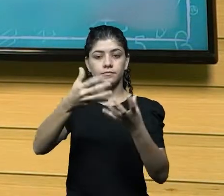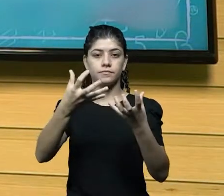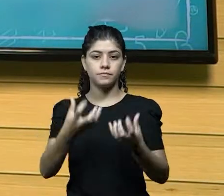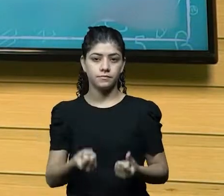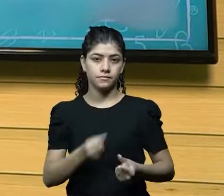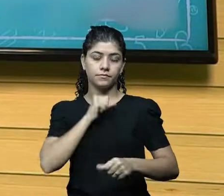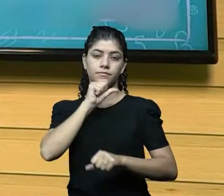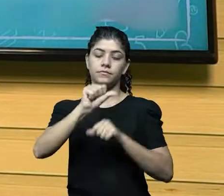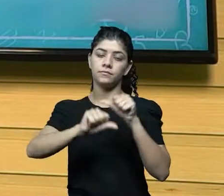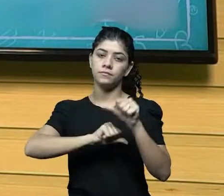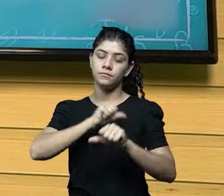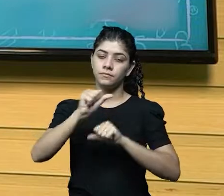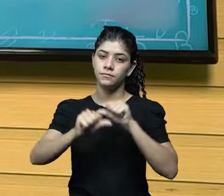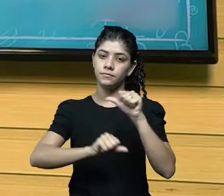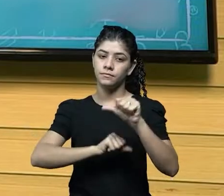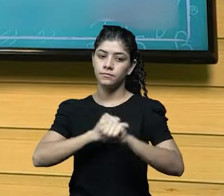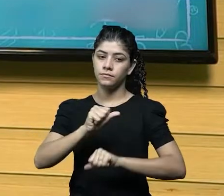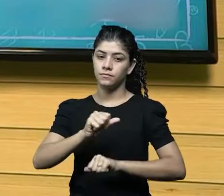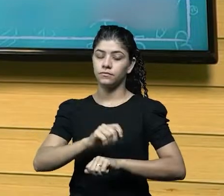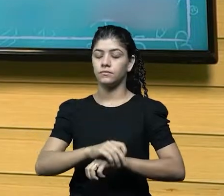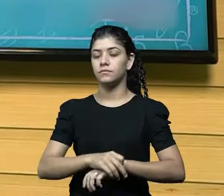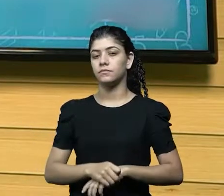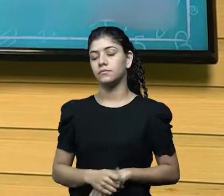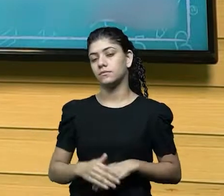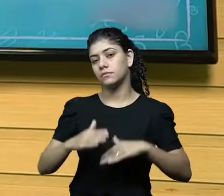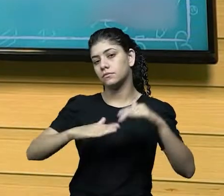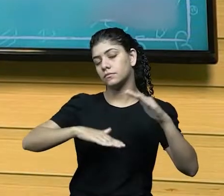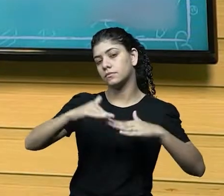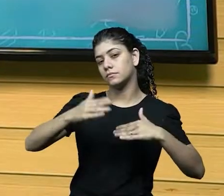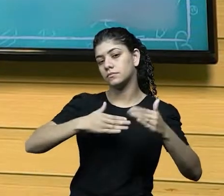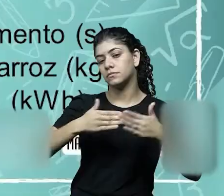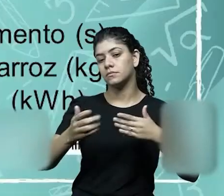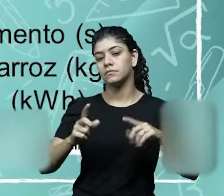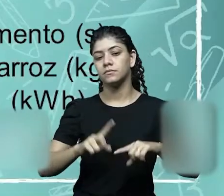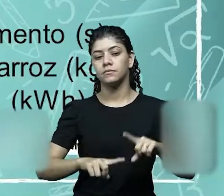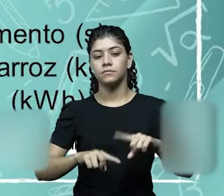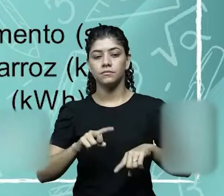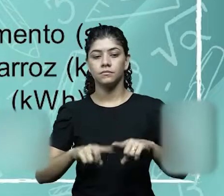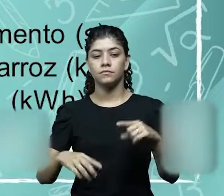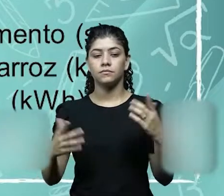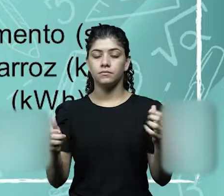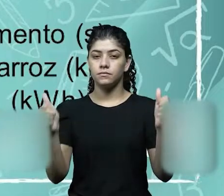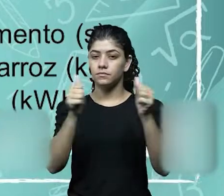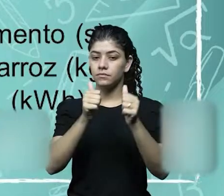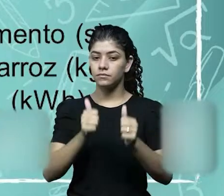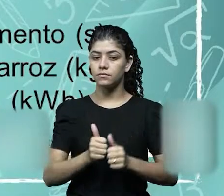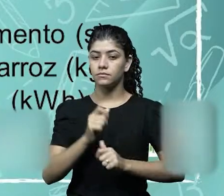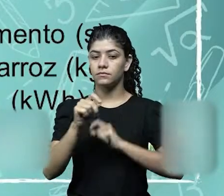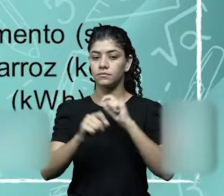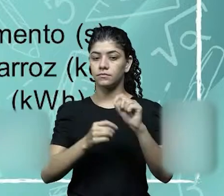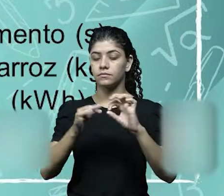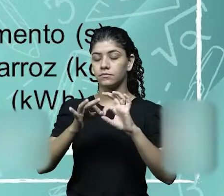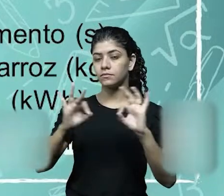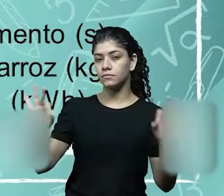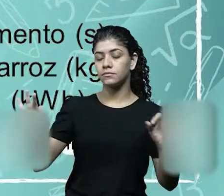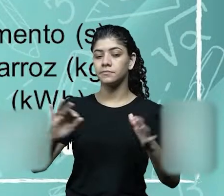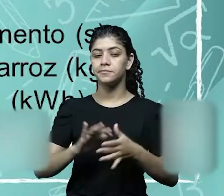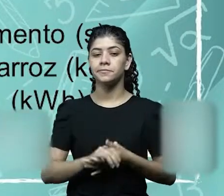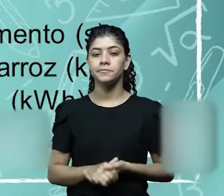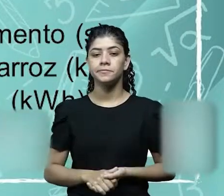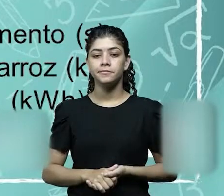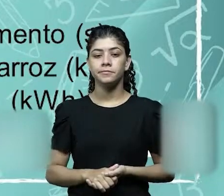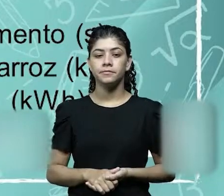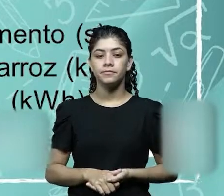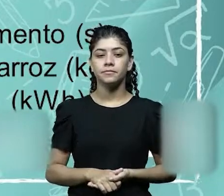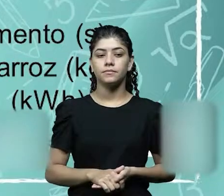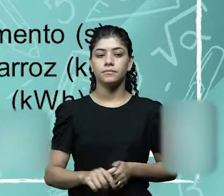aceitável de uma variação, tá? De uma peça qualquer. Análise de dimensões. Aplicações.